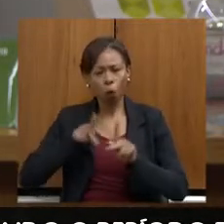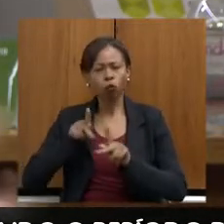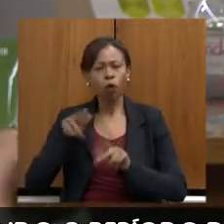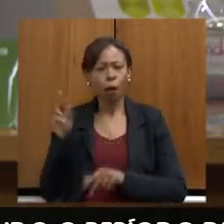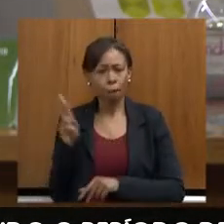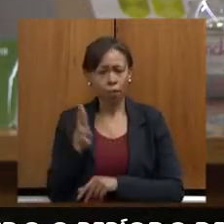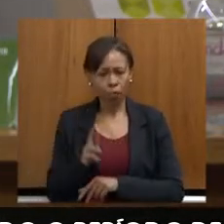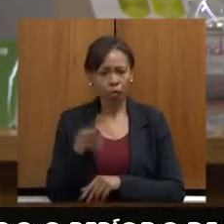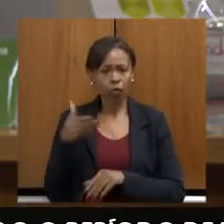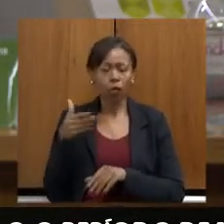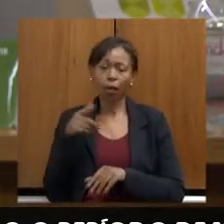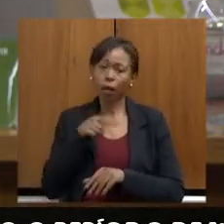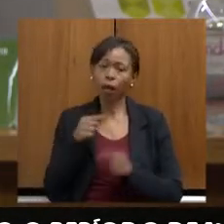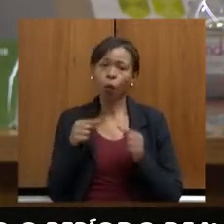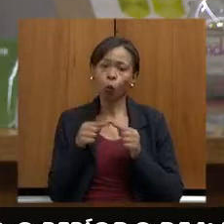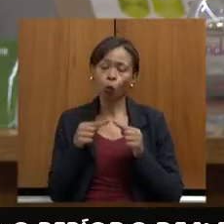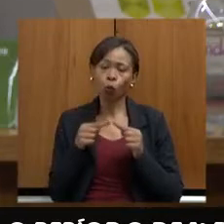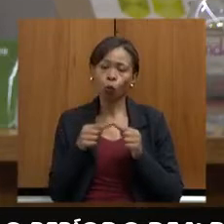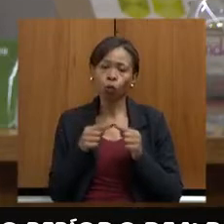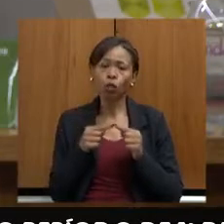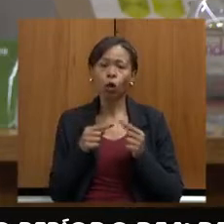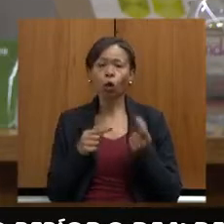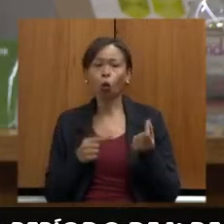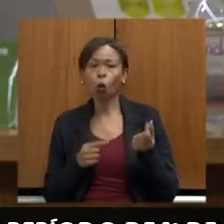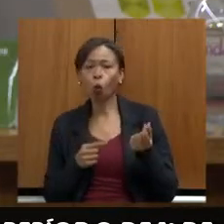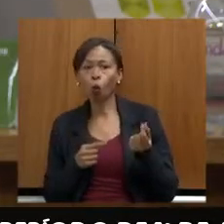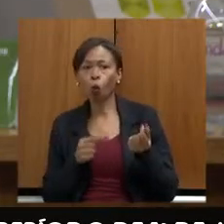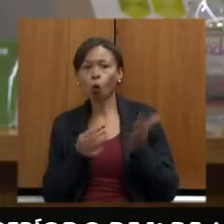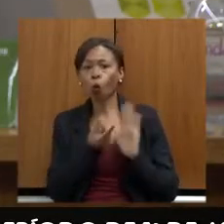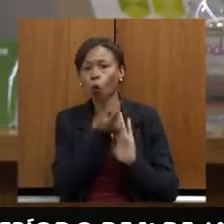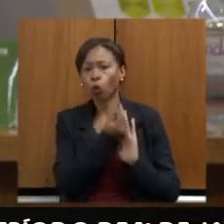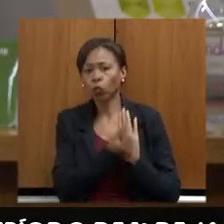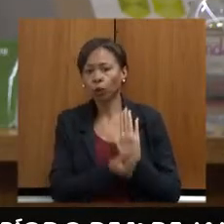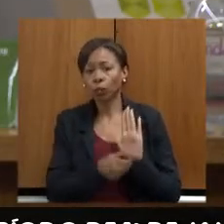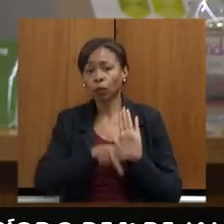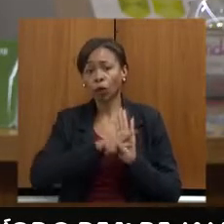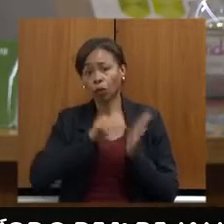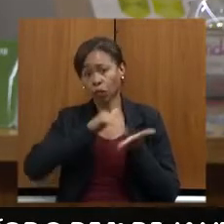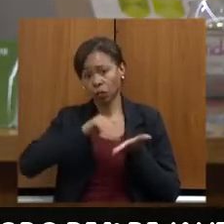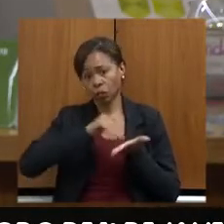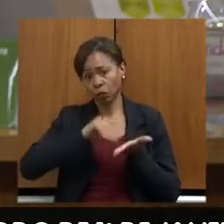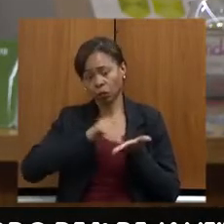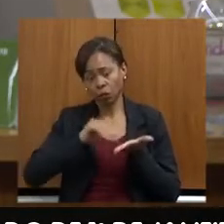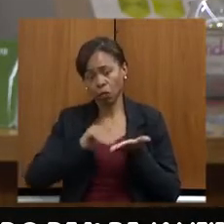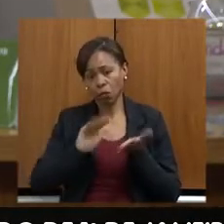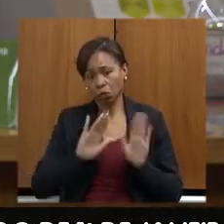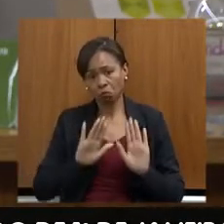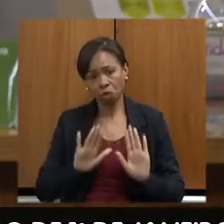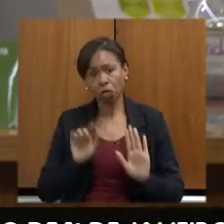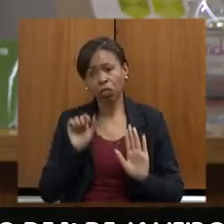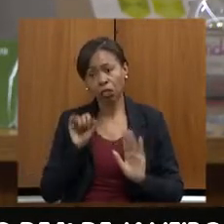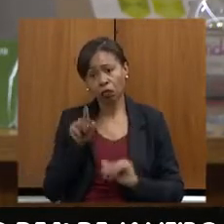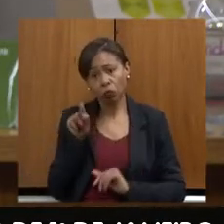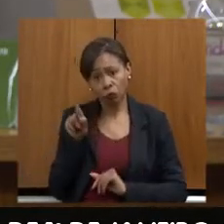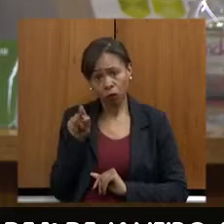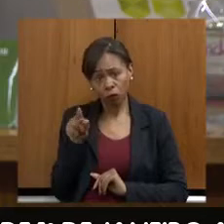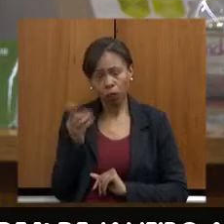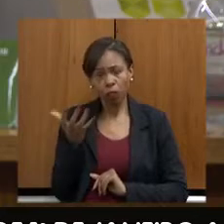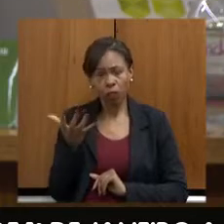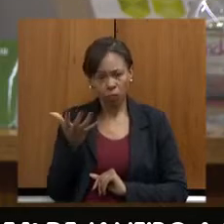ver com o tamanho do orçamento da secretaria e da sua representatividade no orçamento mais se a senhora quiser